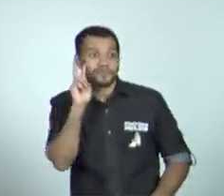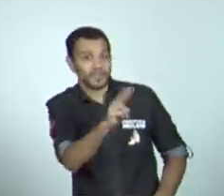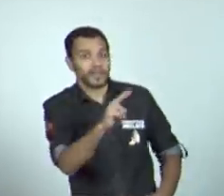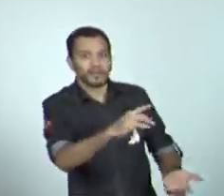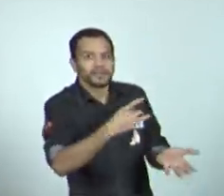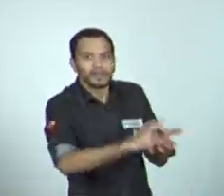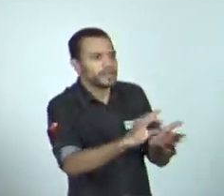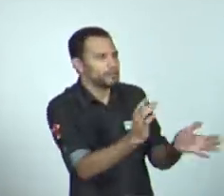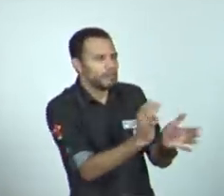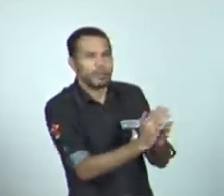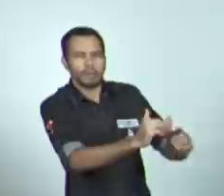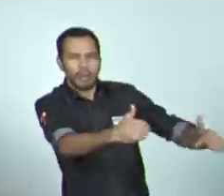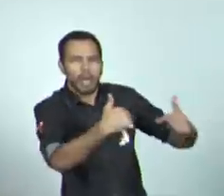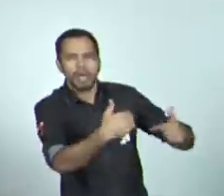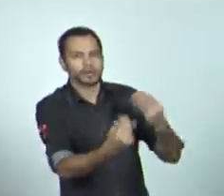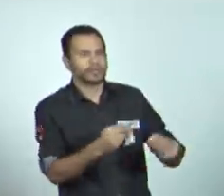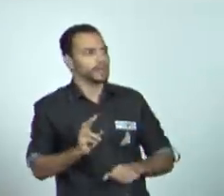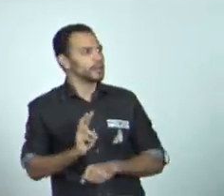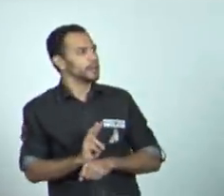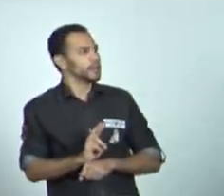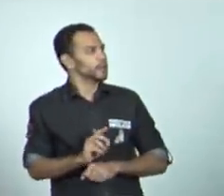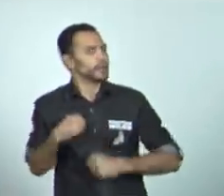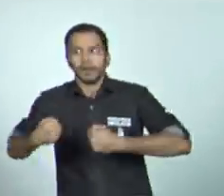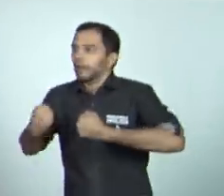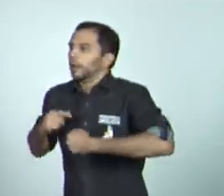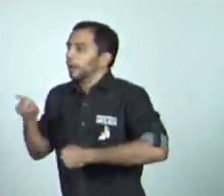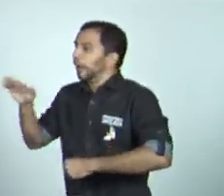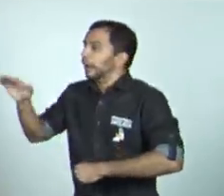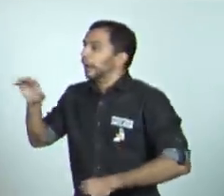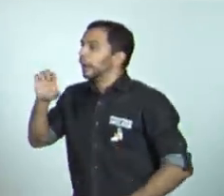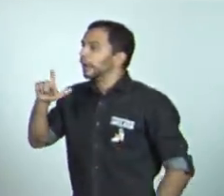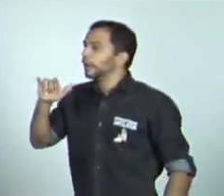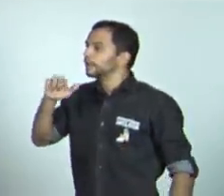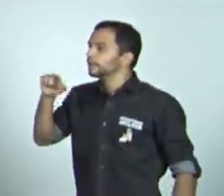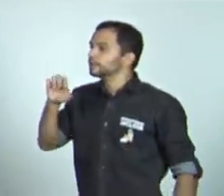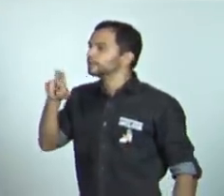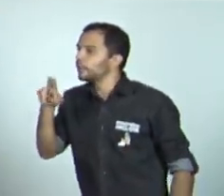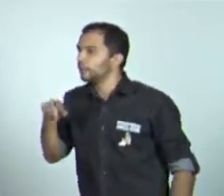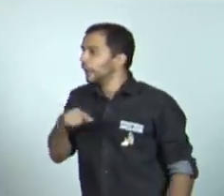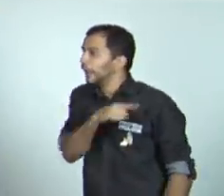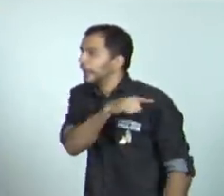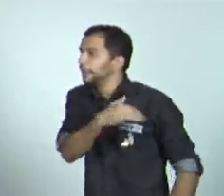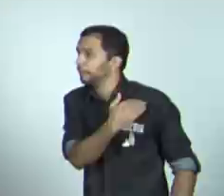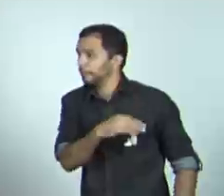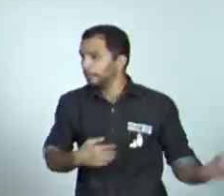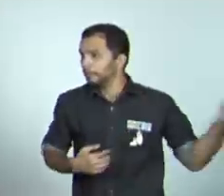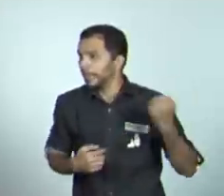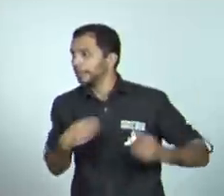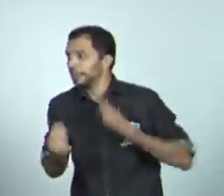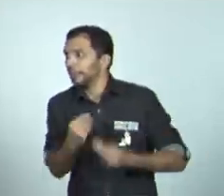deles e aí ele vai lá dentro para eliseu eliseu vieram pegar a gente